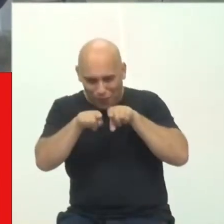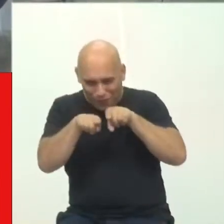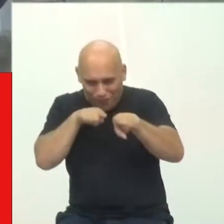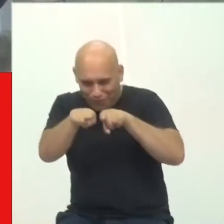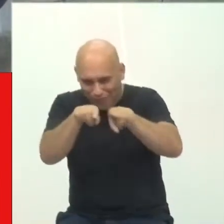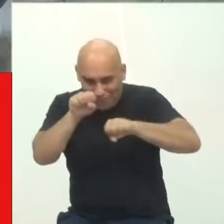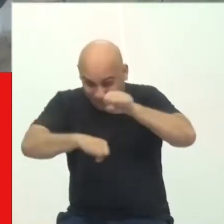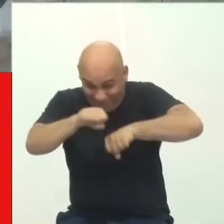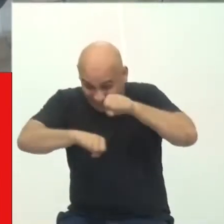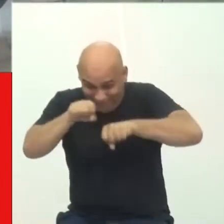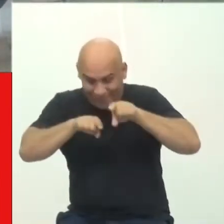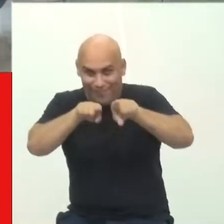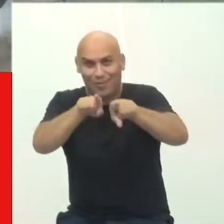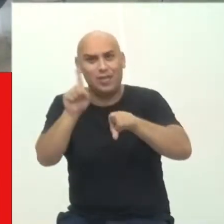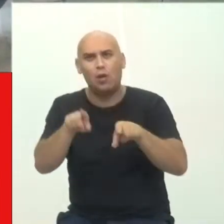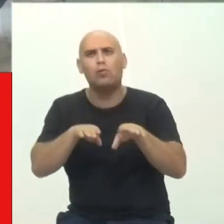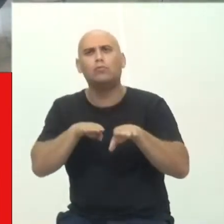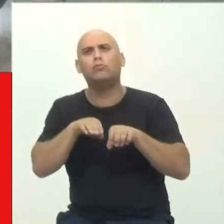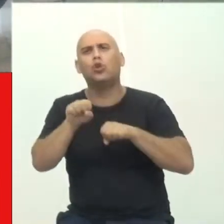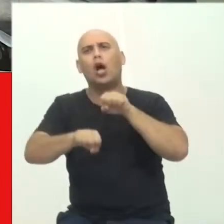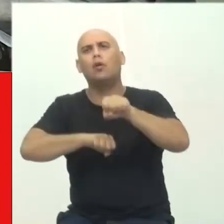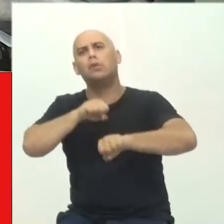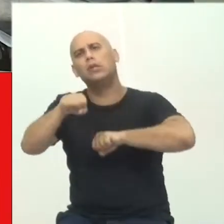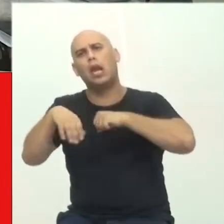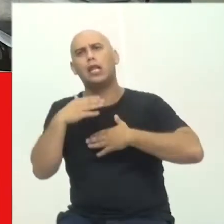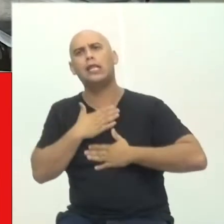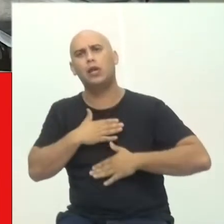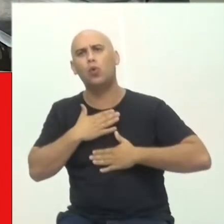uma ciclovia. Era isso. Obrigado.